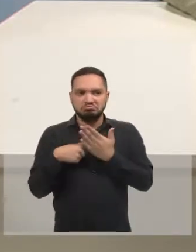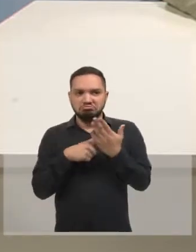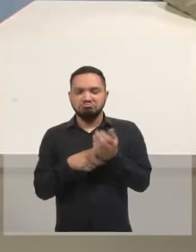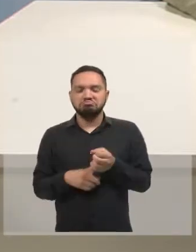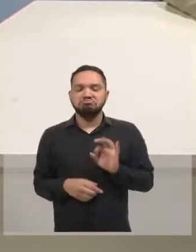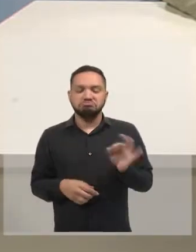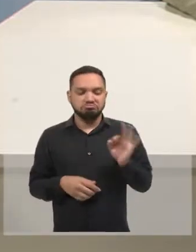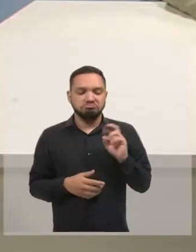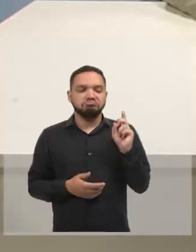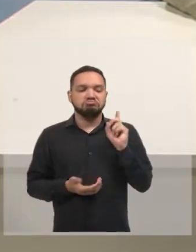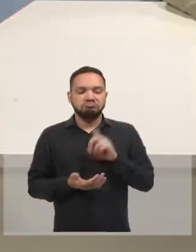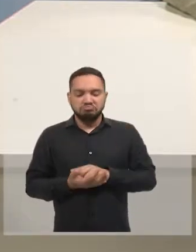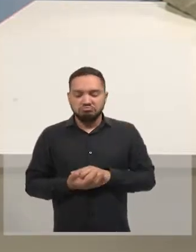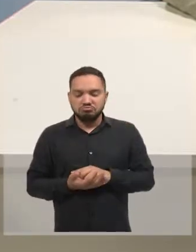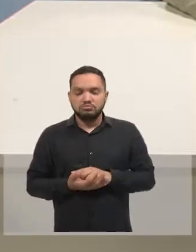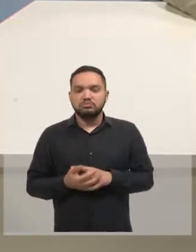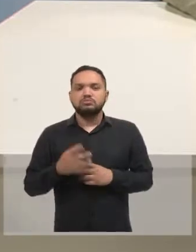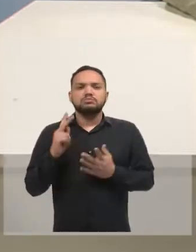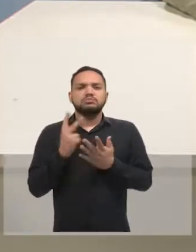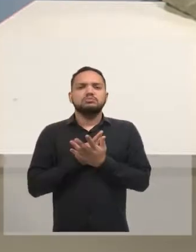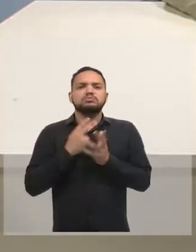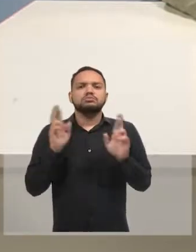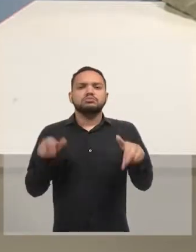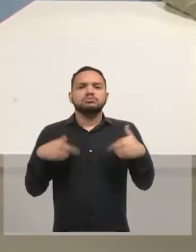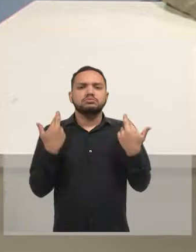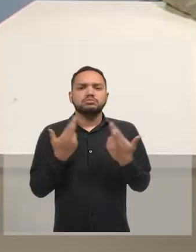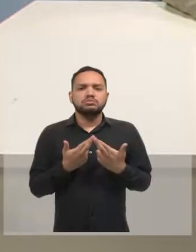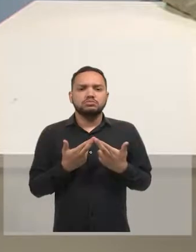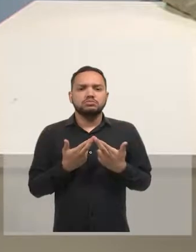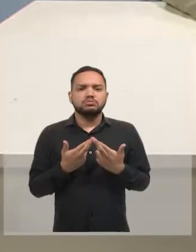Teve, inclusive, uma reunião